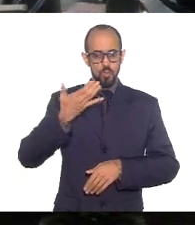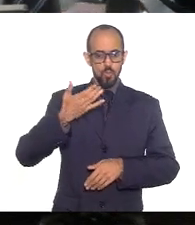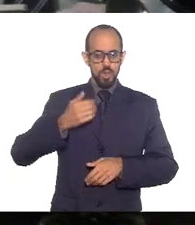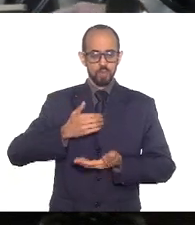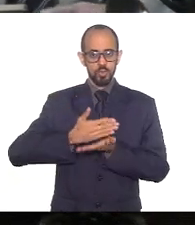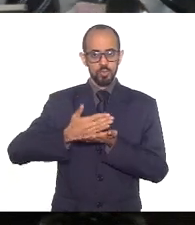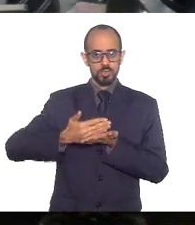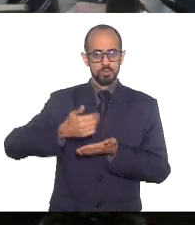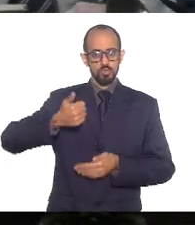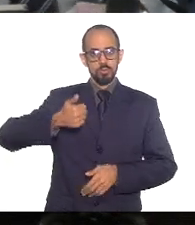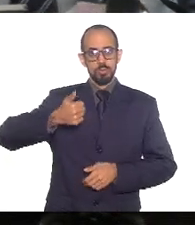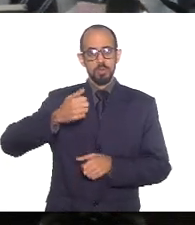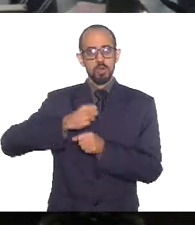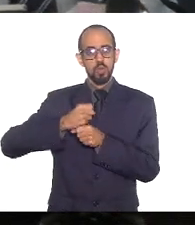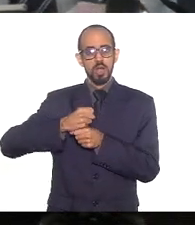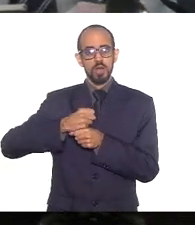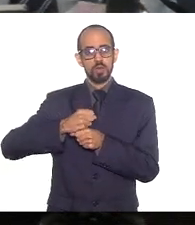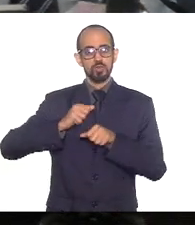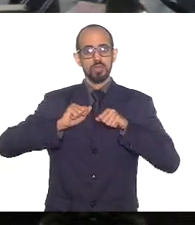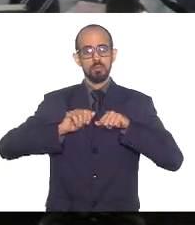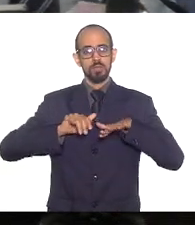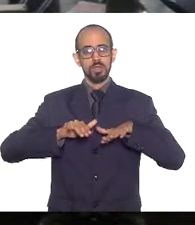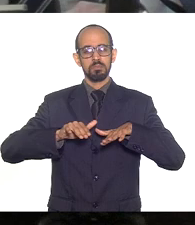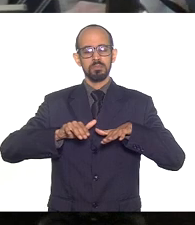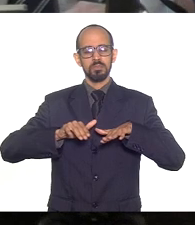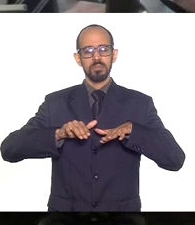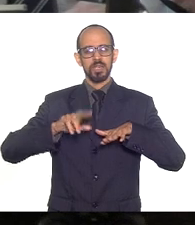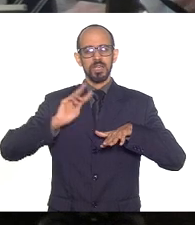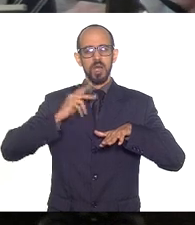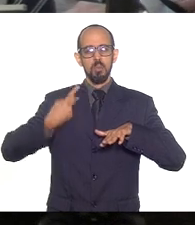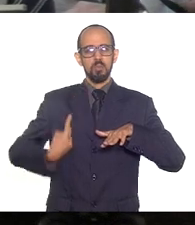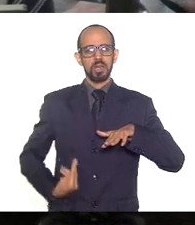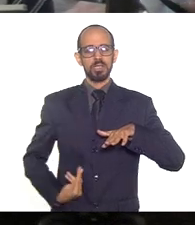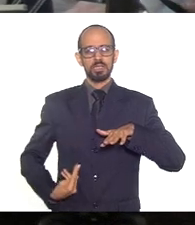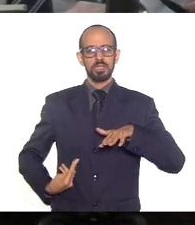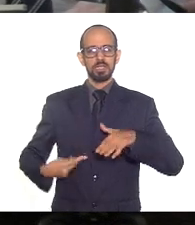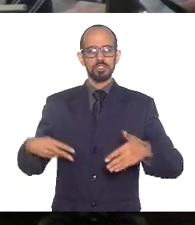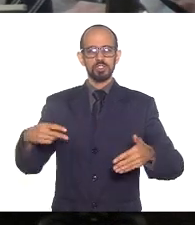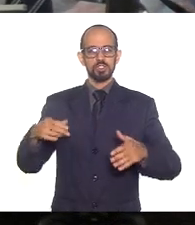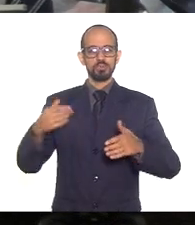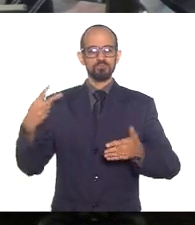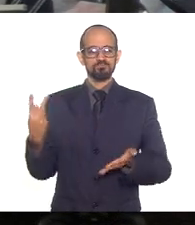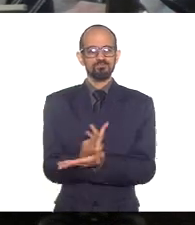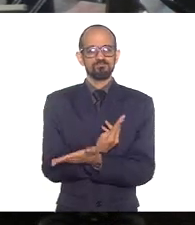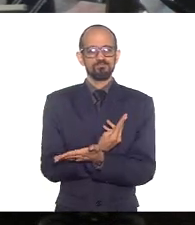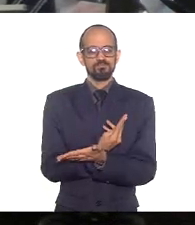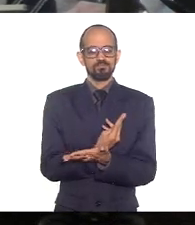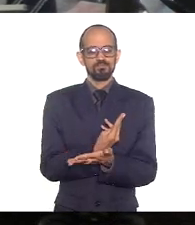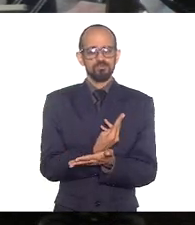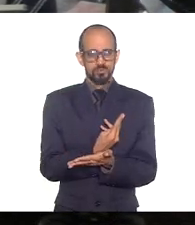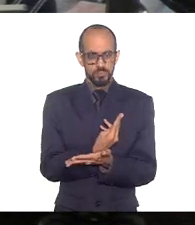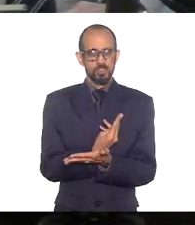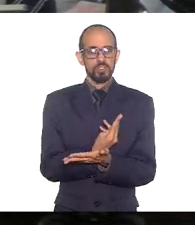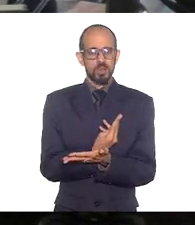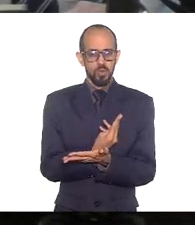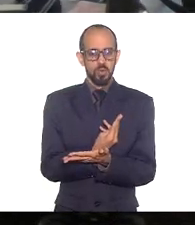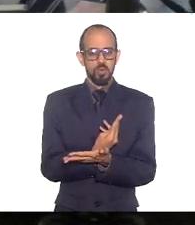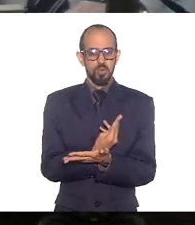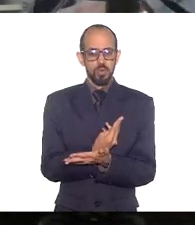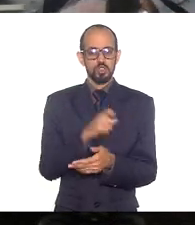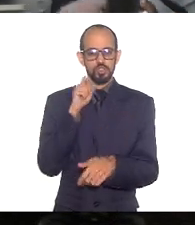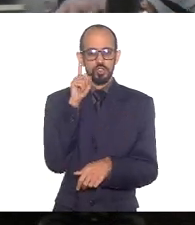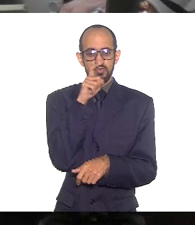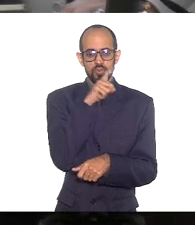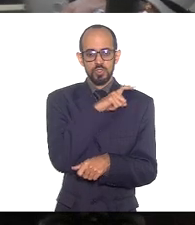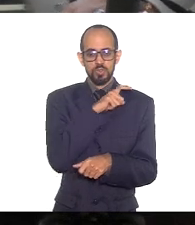ano dessa pandemia a maior que a humanidade passou em pouco mais de um século cheguei a postar que dificilmente